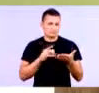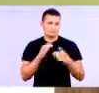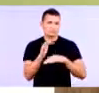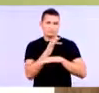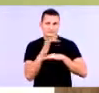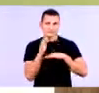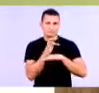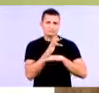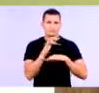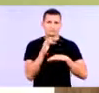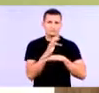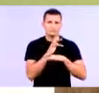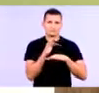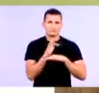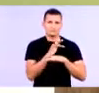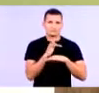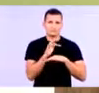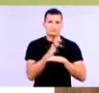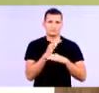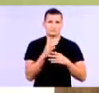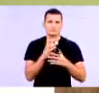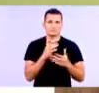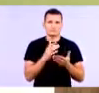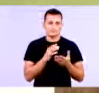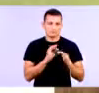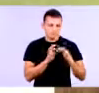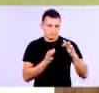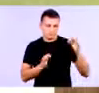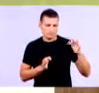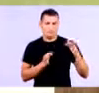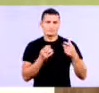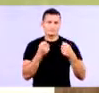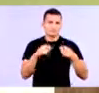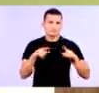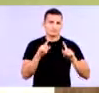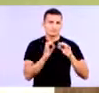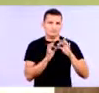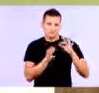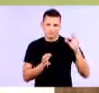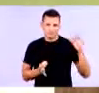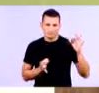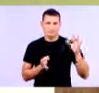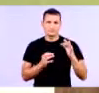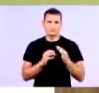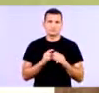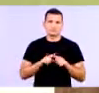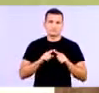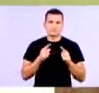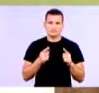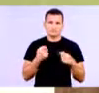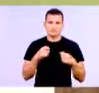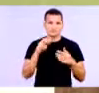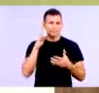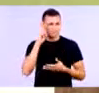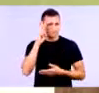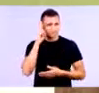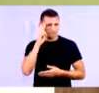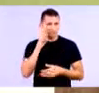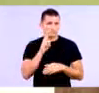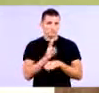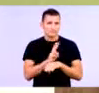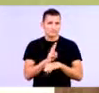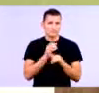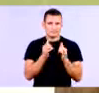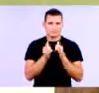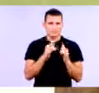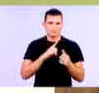formal, grande, como a gente já falou, que não deve ser extenso e tal, mas a gente tem que lembrar, a segurança da informação